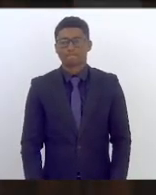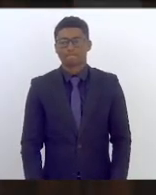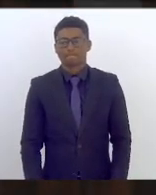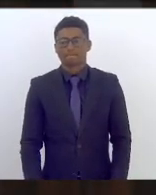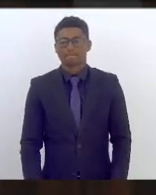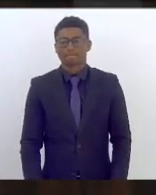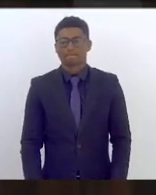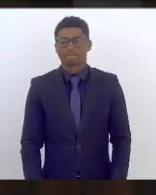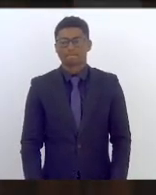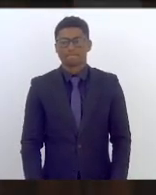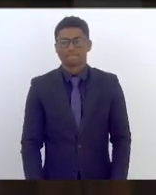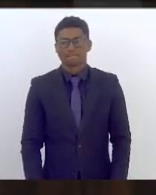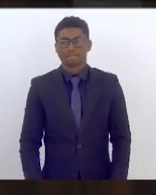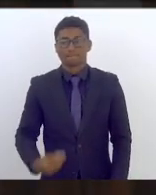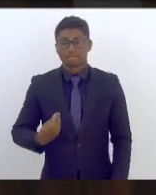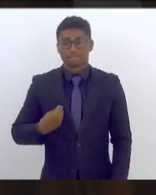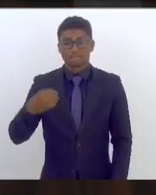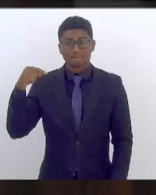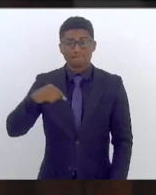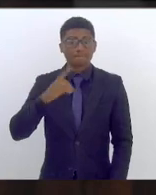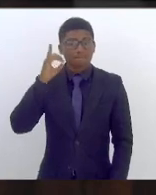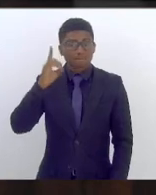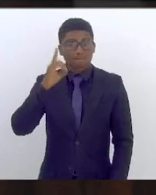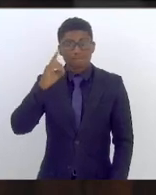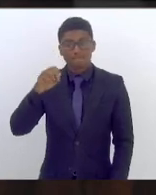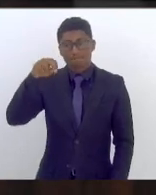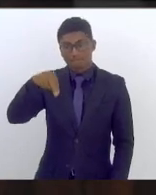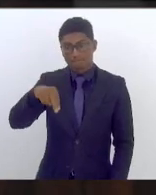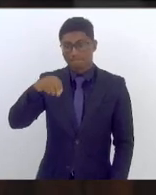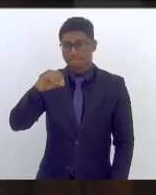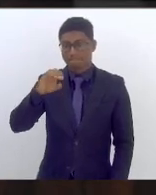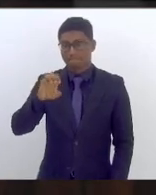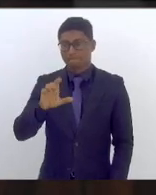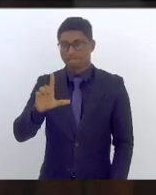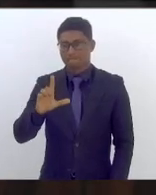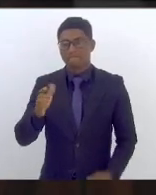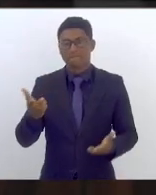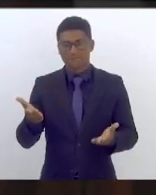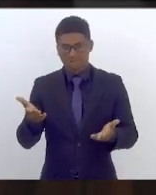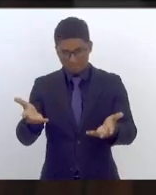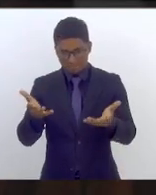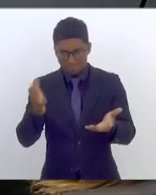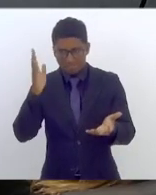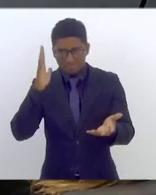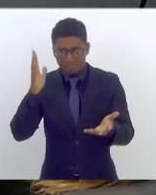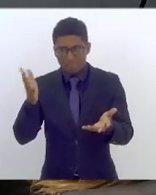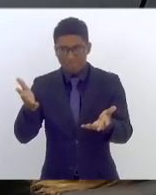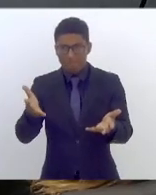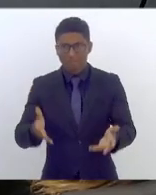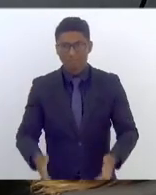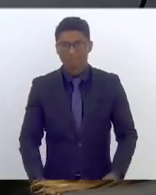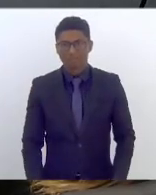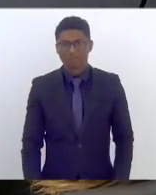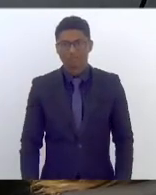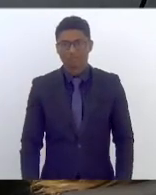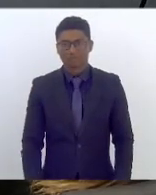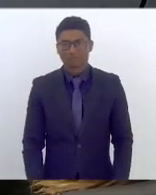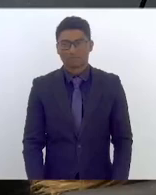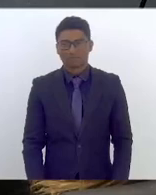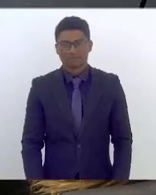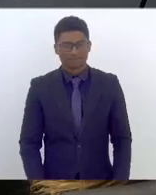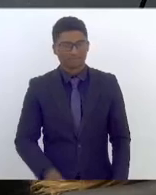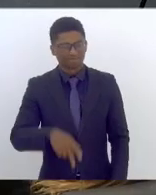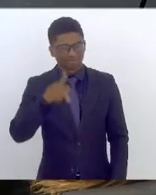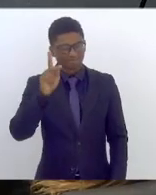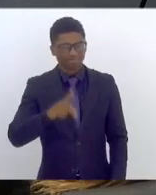está está conosco também o deputado Noel quer fazer uma saudação Noel por favor Presidente vou